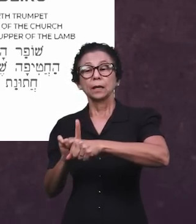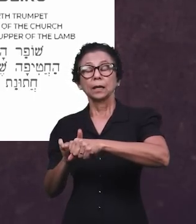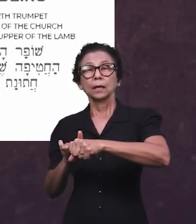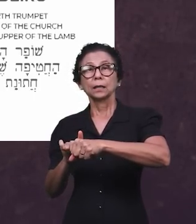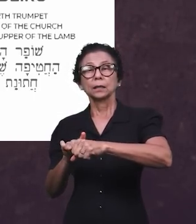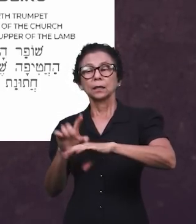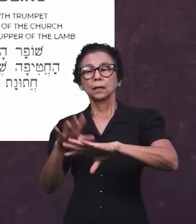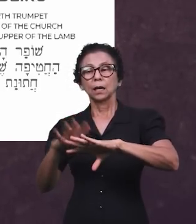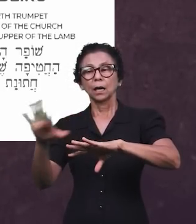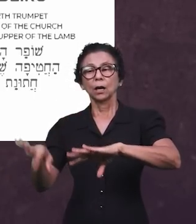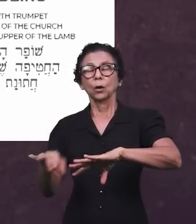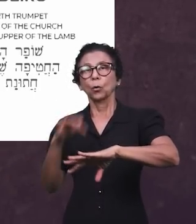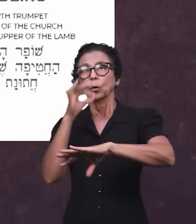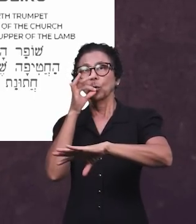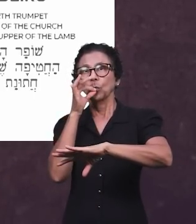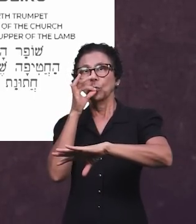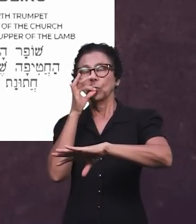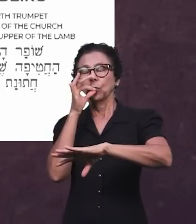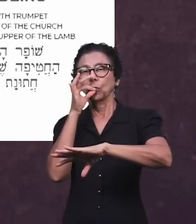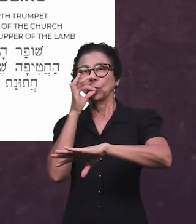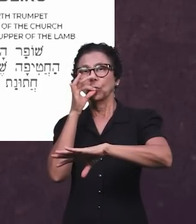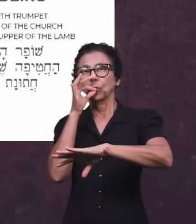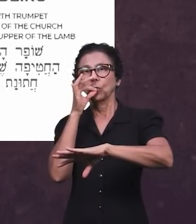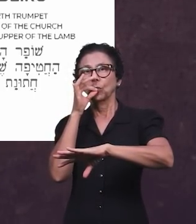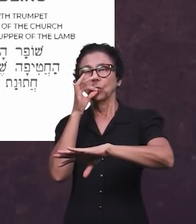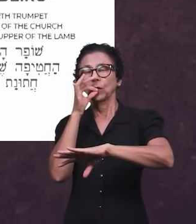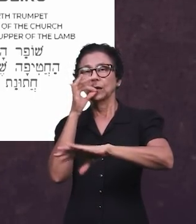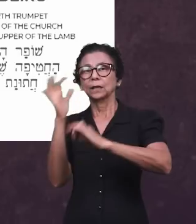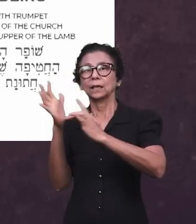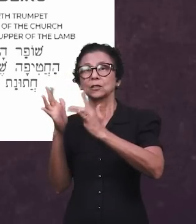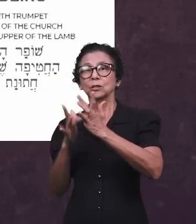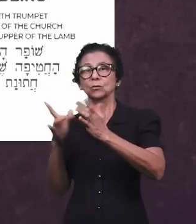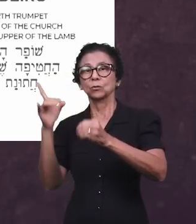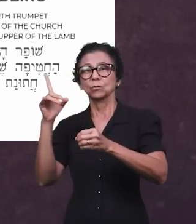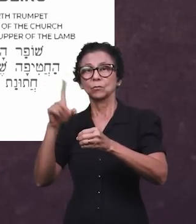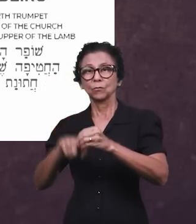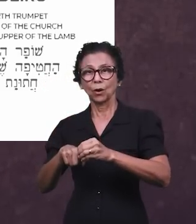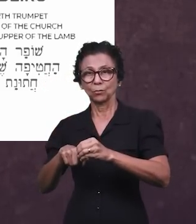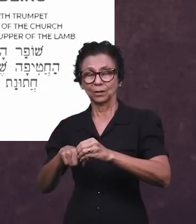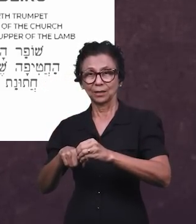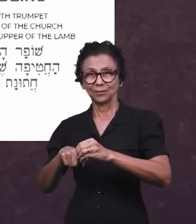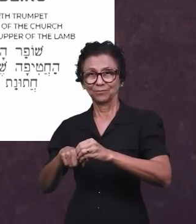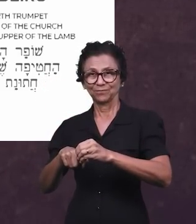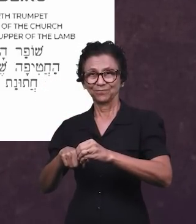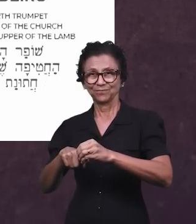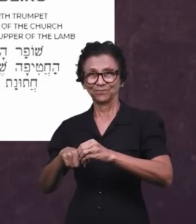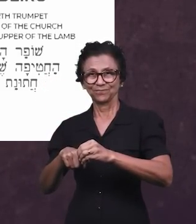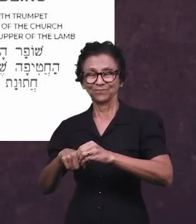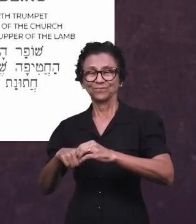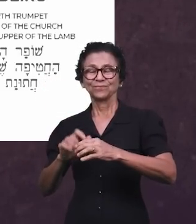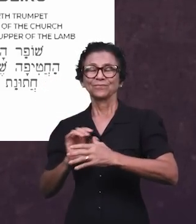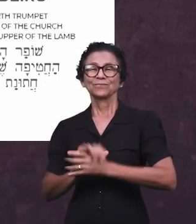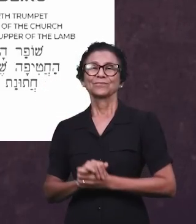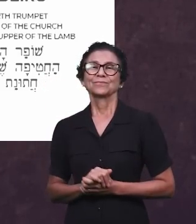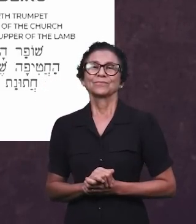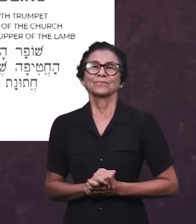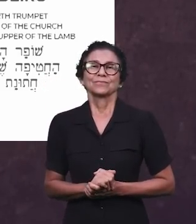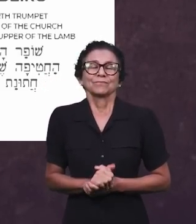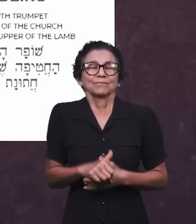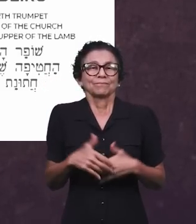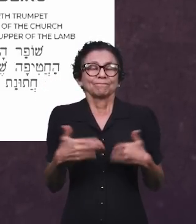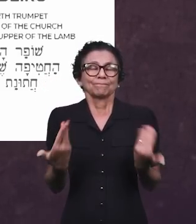videira. A igreja nasce com a vinda de Jesus no acordo que ele fez. Então Israel foi